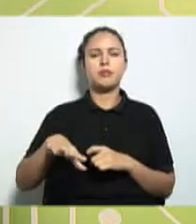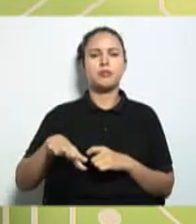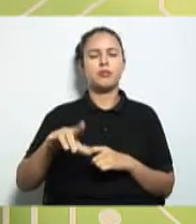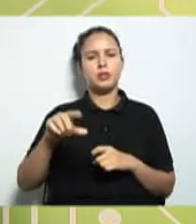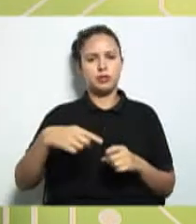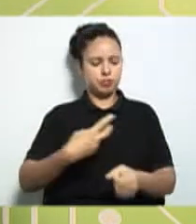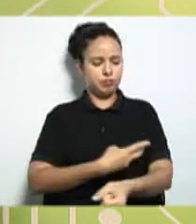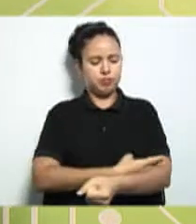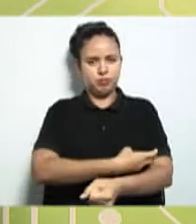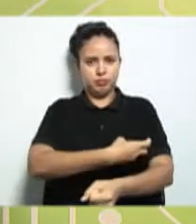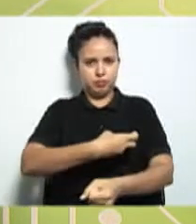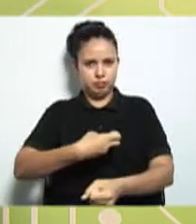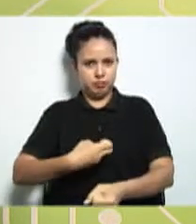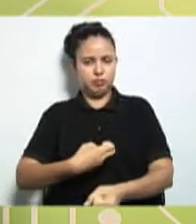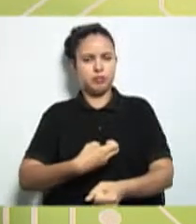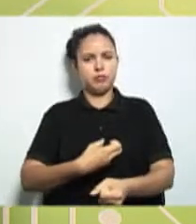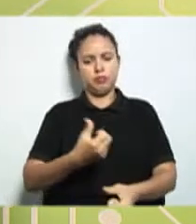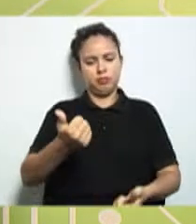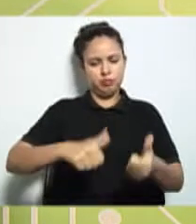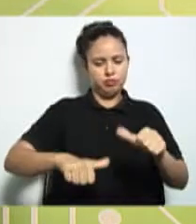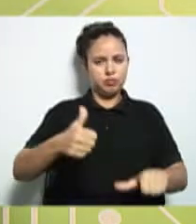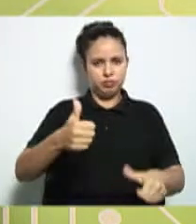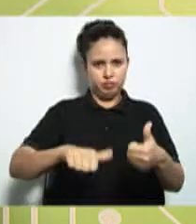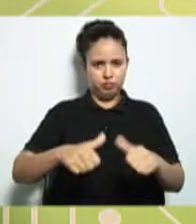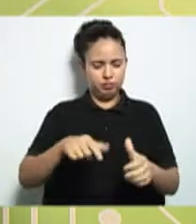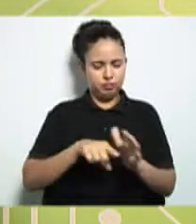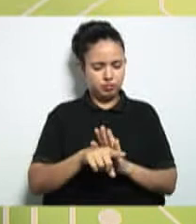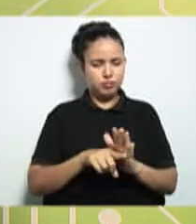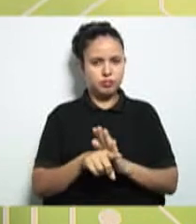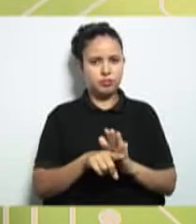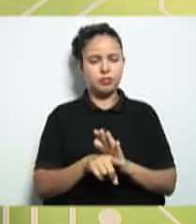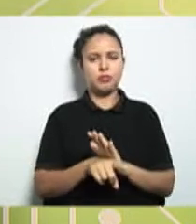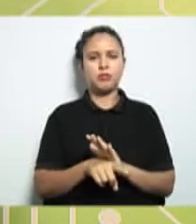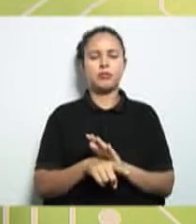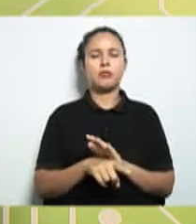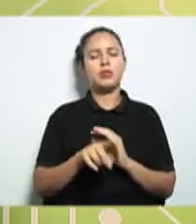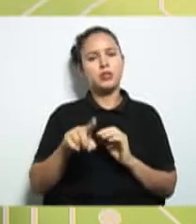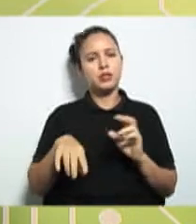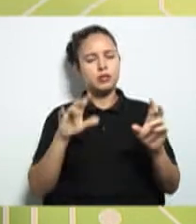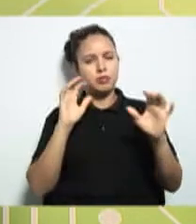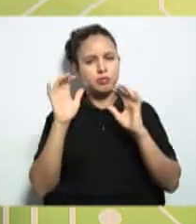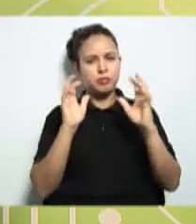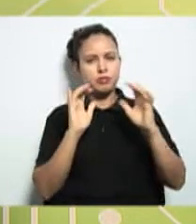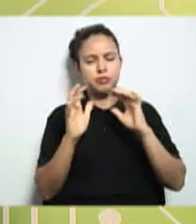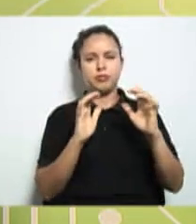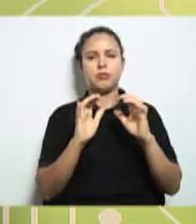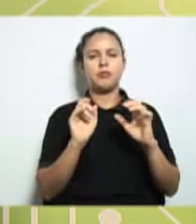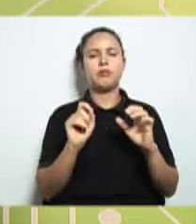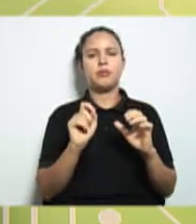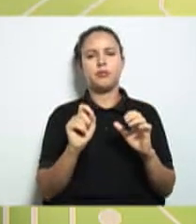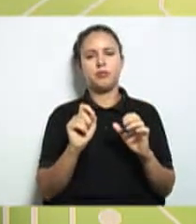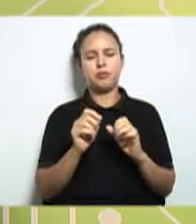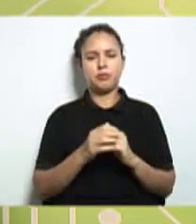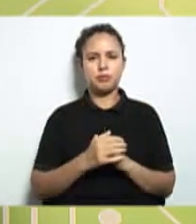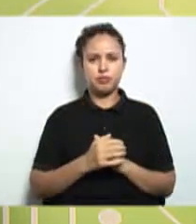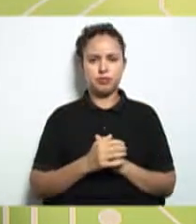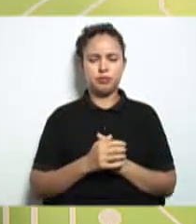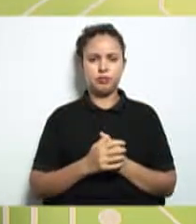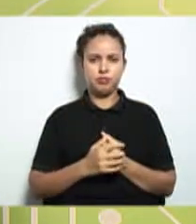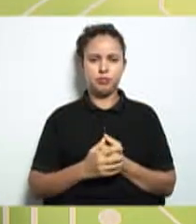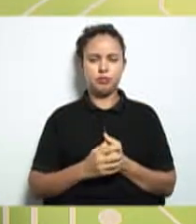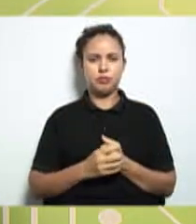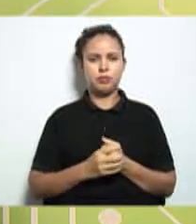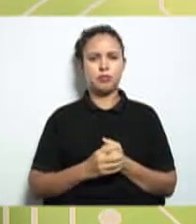os exames laboratoriais. Mas esse é o raciocínio, é assim que funciona.